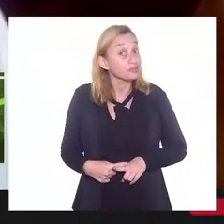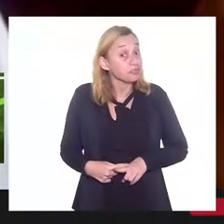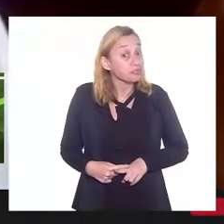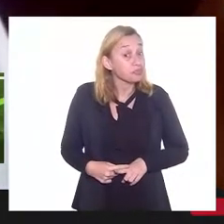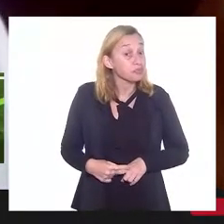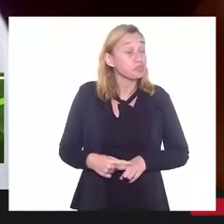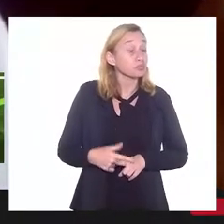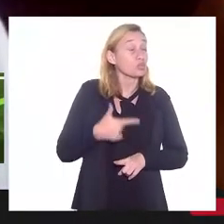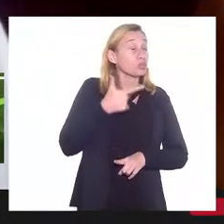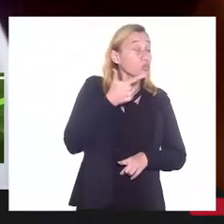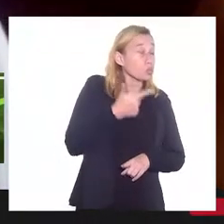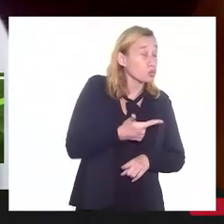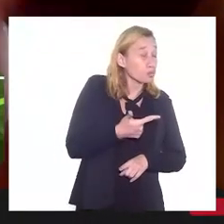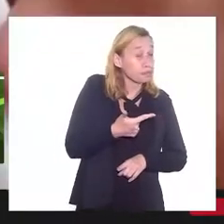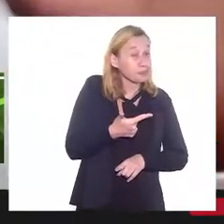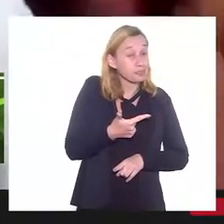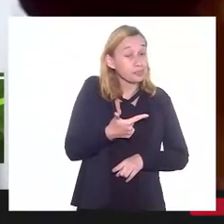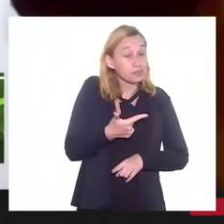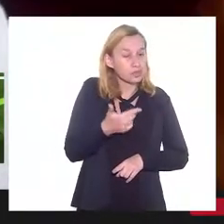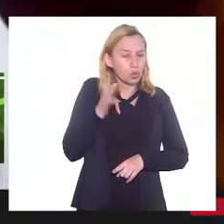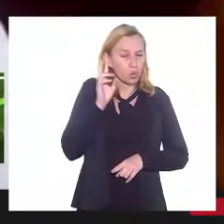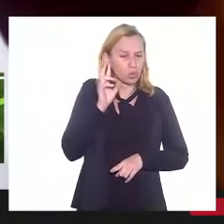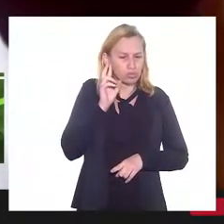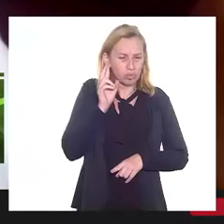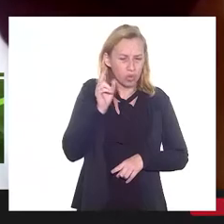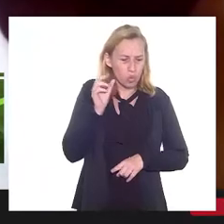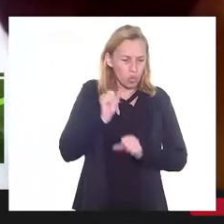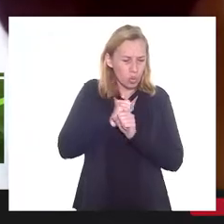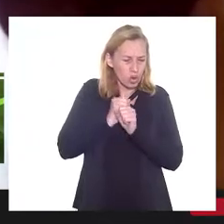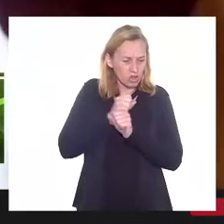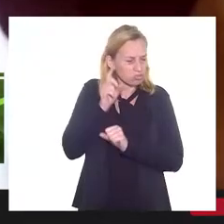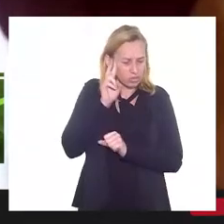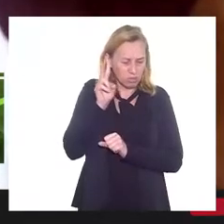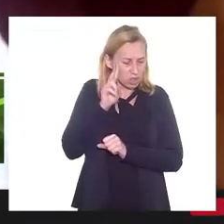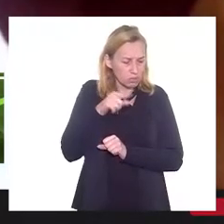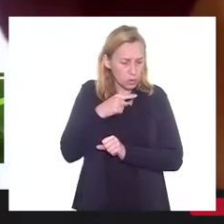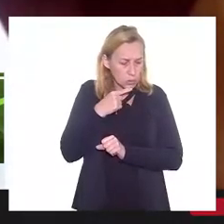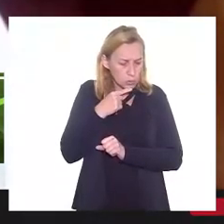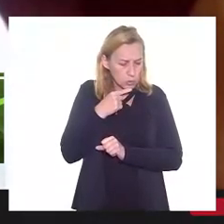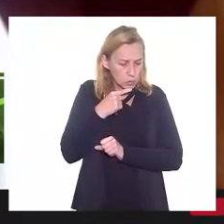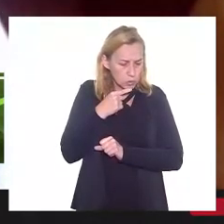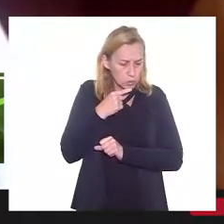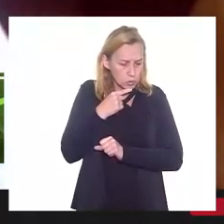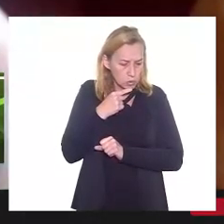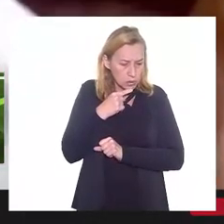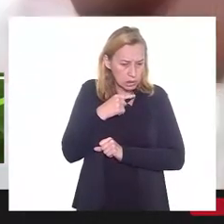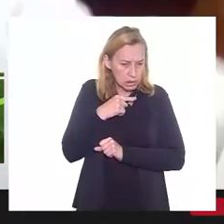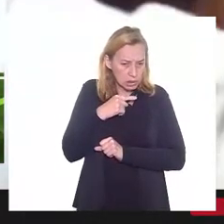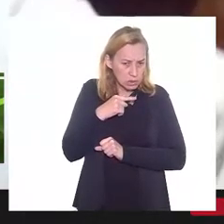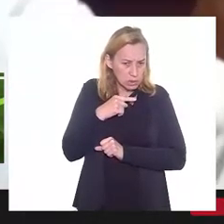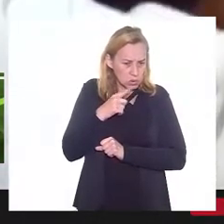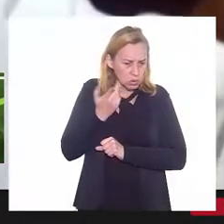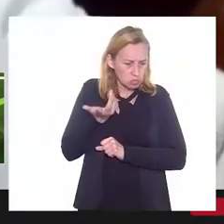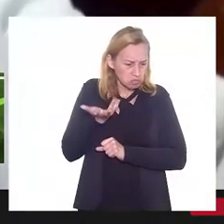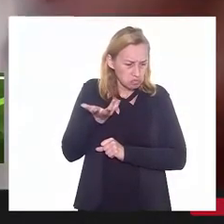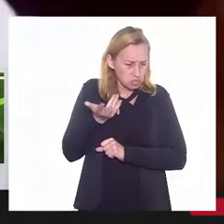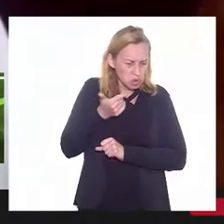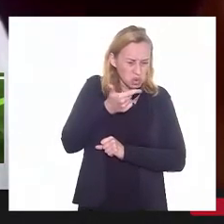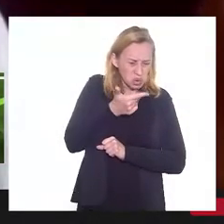em 2001 Vou lembrar o ano 2000 e talvez